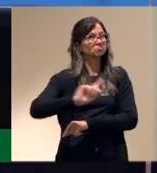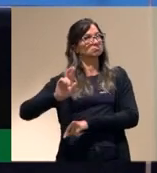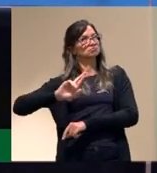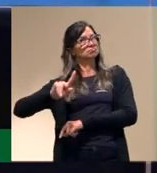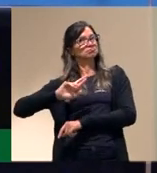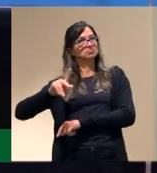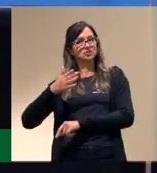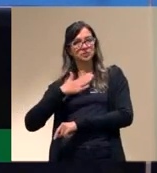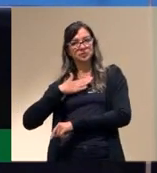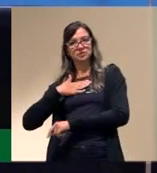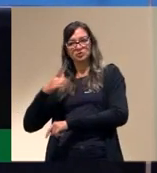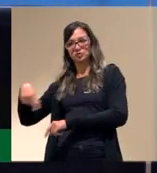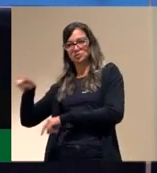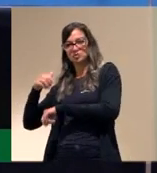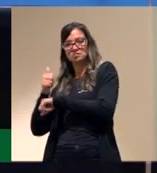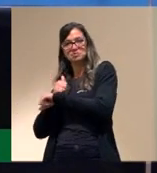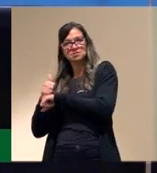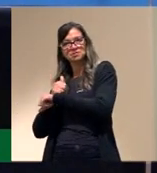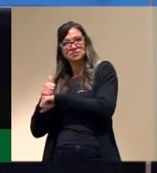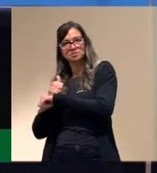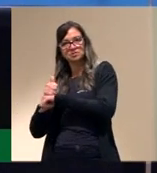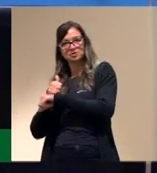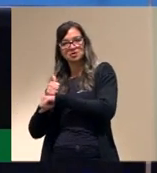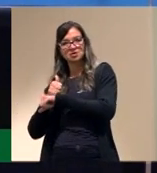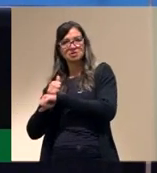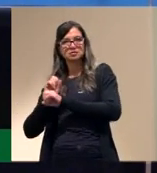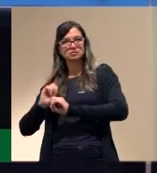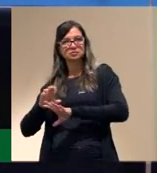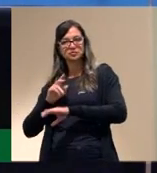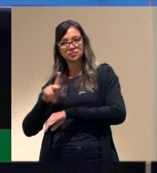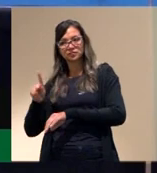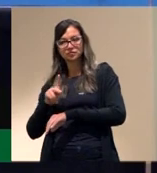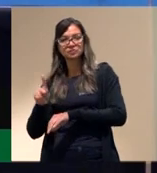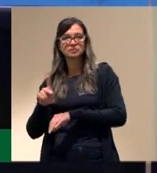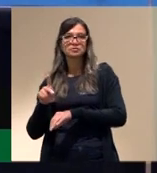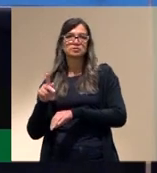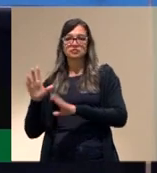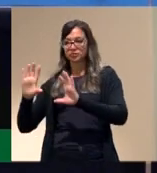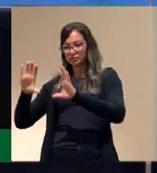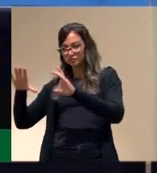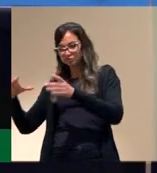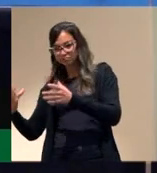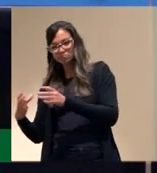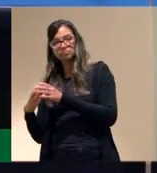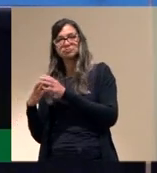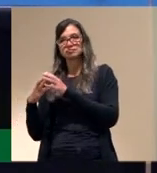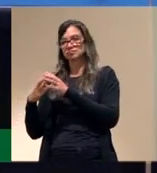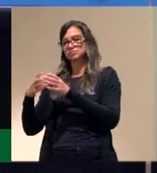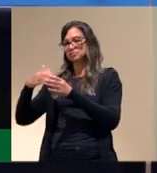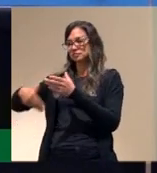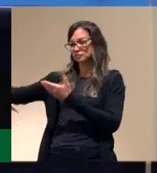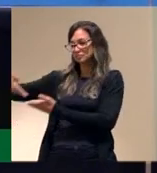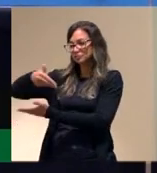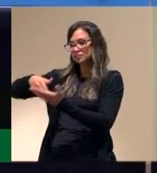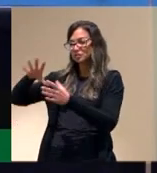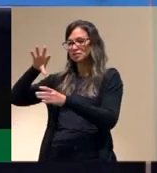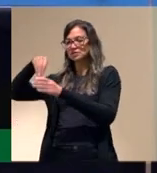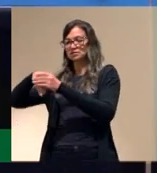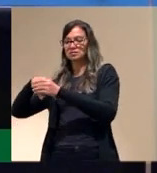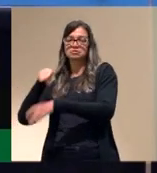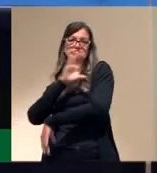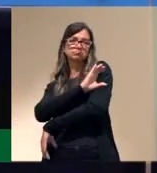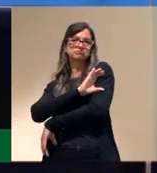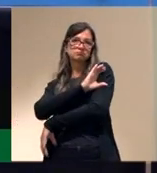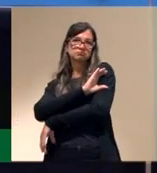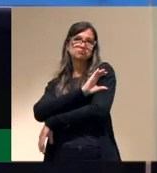quem realiza são os profissionais docentes, num contexto coletivo, né, da unidade,